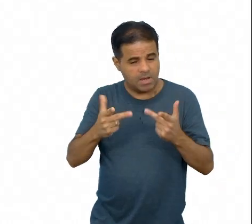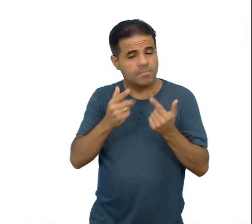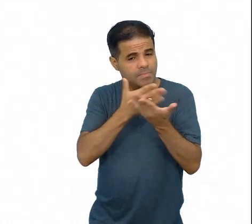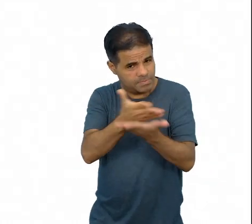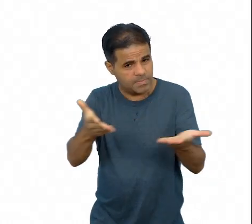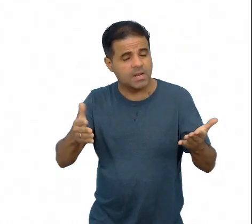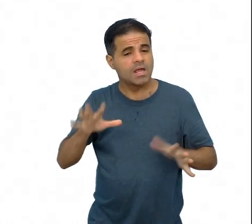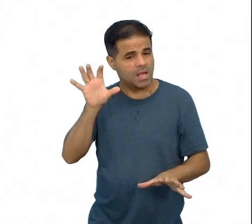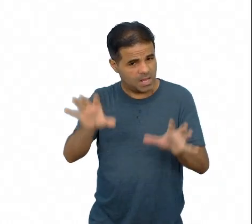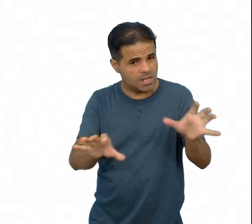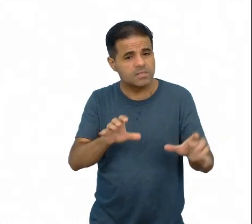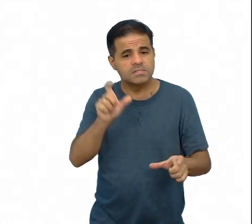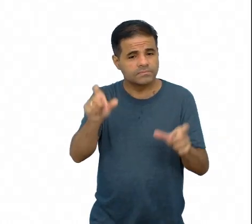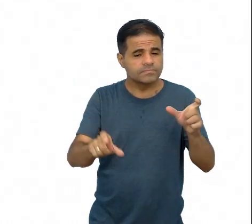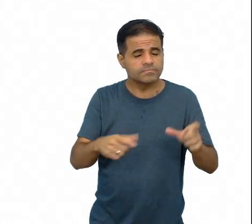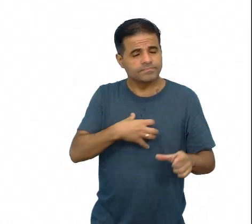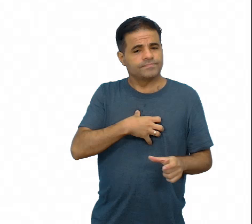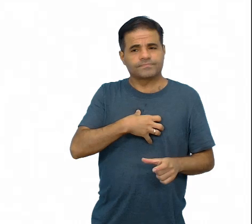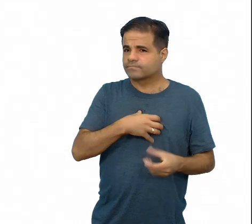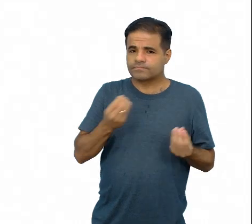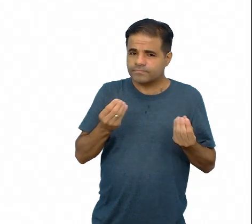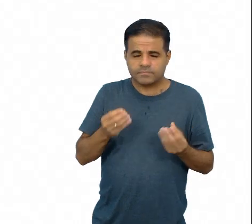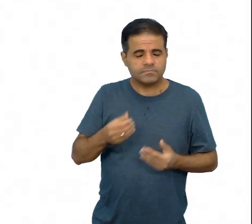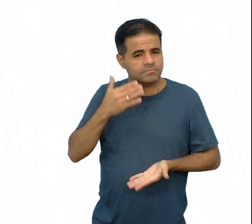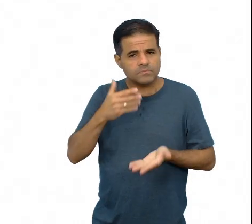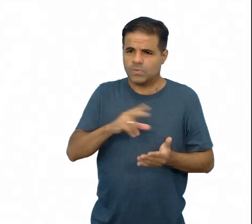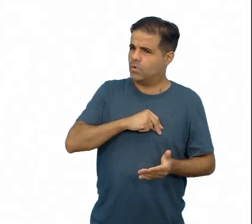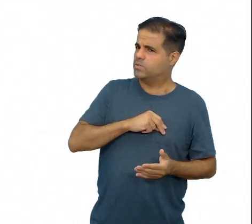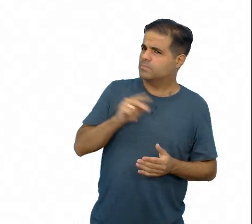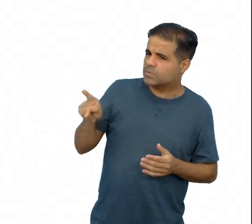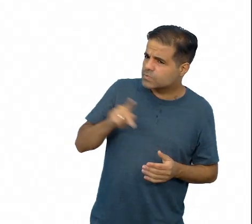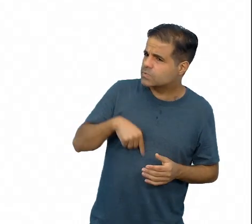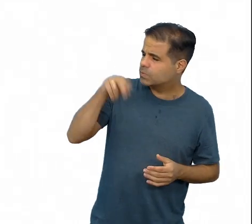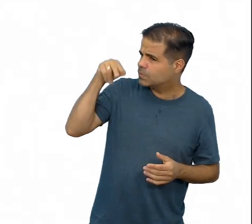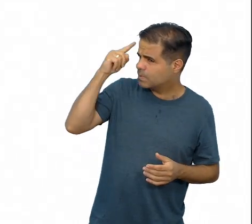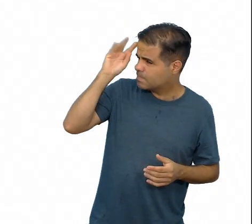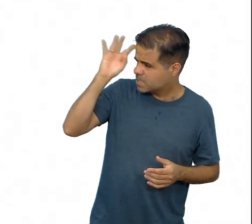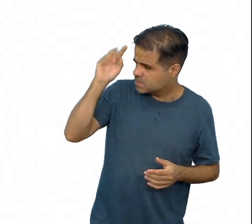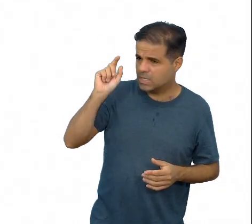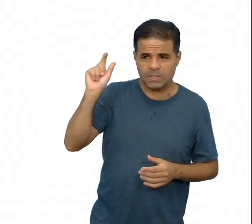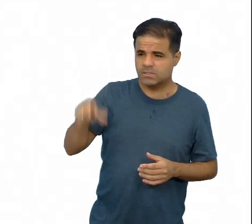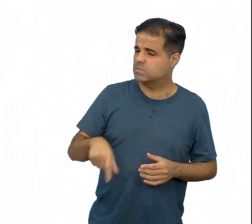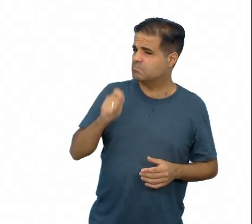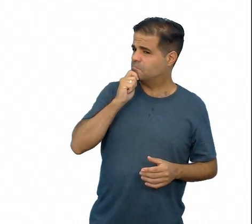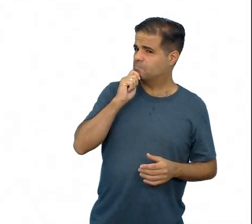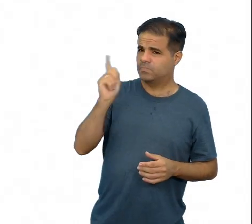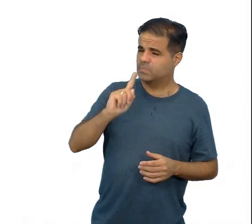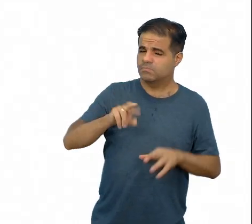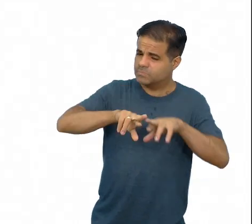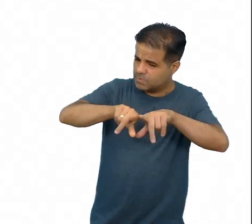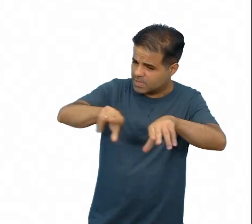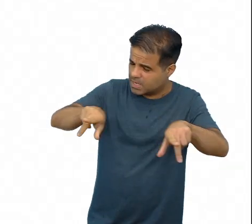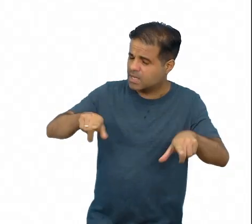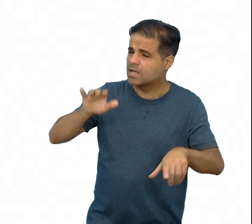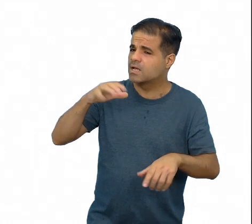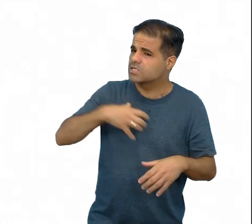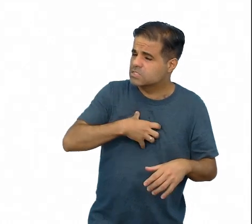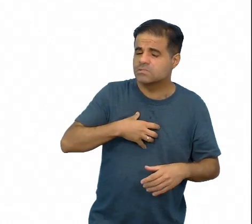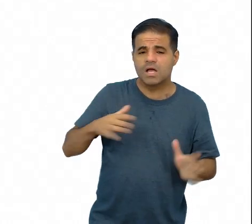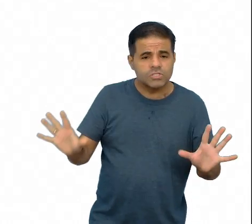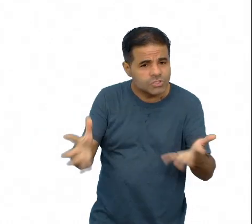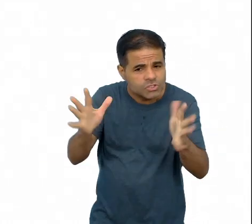eles, eles ficam assim, no momento, falando, nossa, professora, eu não tinha pensado nisso. Né? Então, são várias maneiras ali da